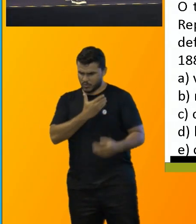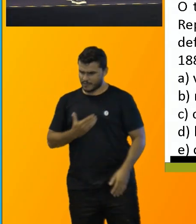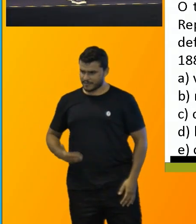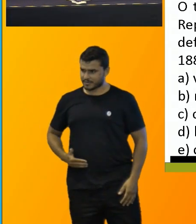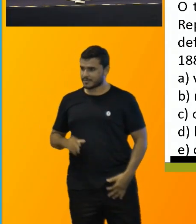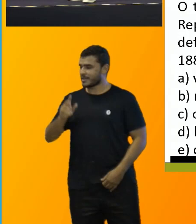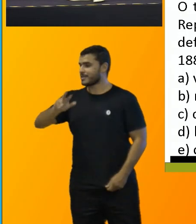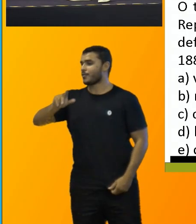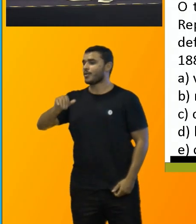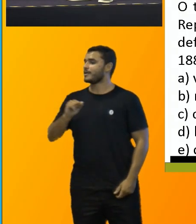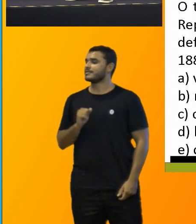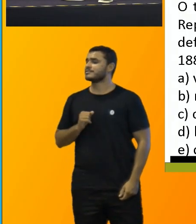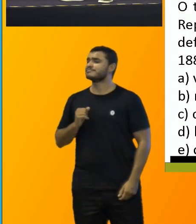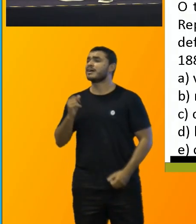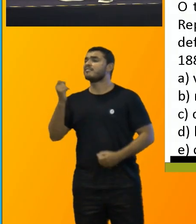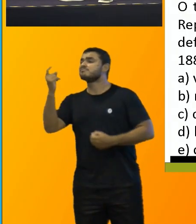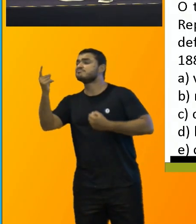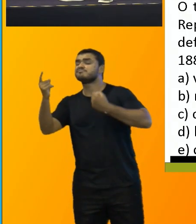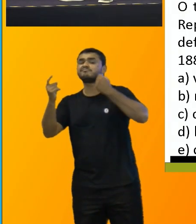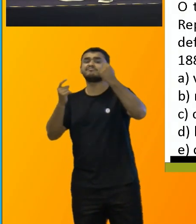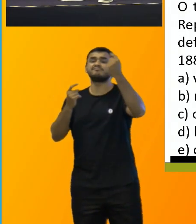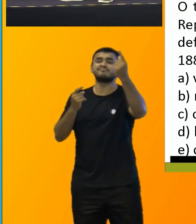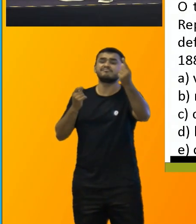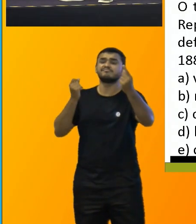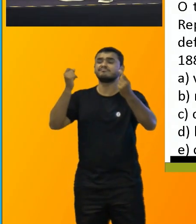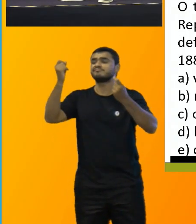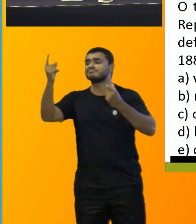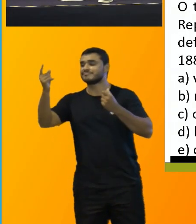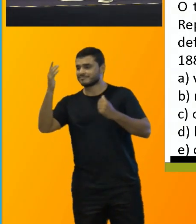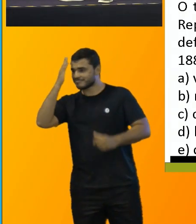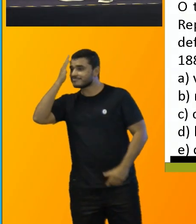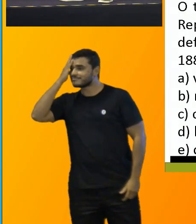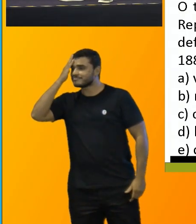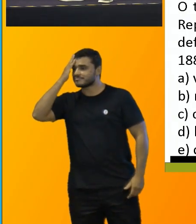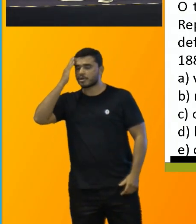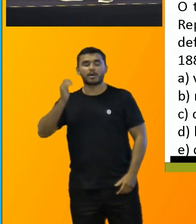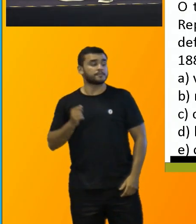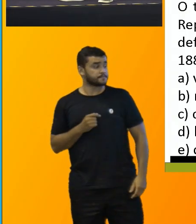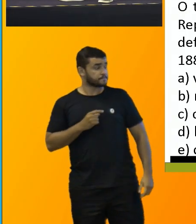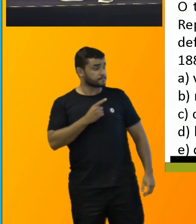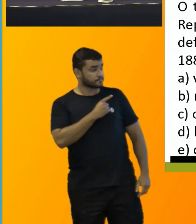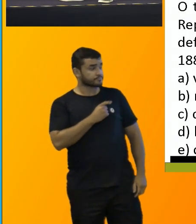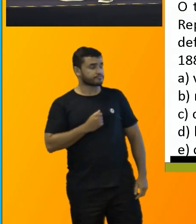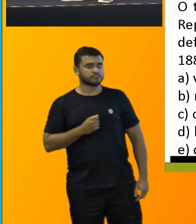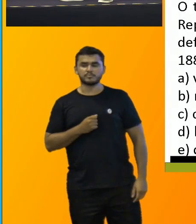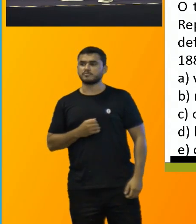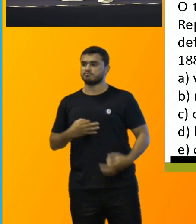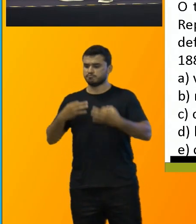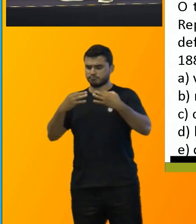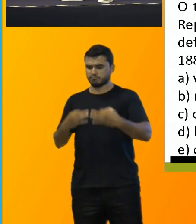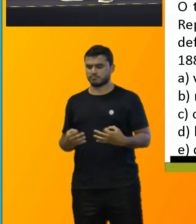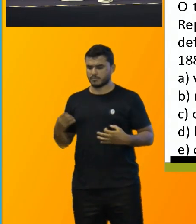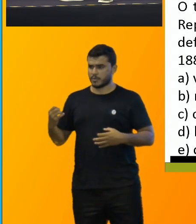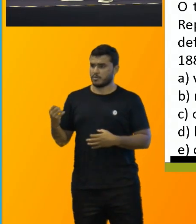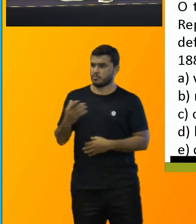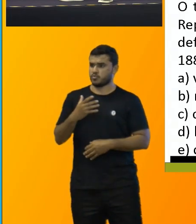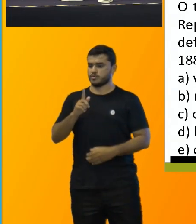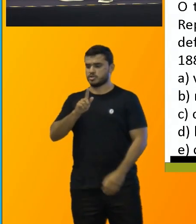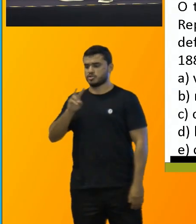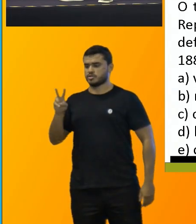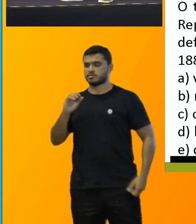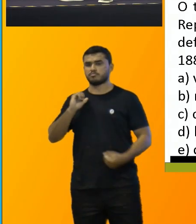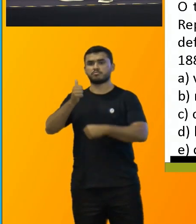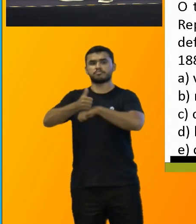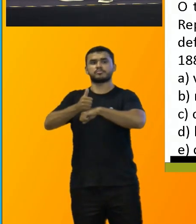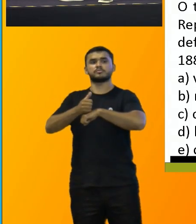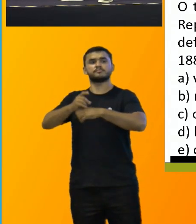iniciativas isoladas. Letra D, legitimar a ordem política inaugurada com a chegada desse grupo ao